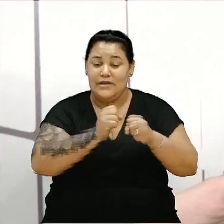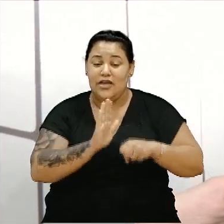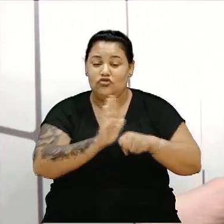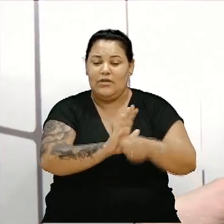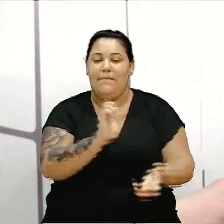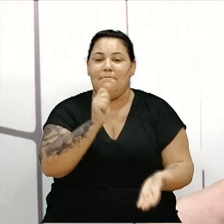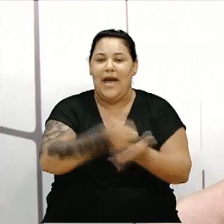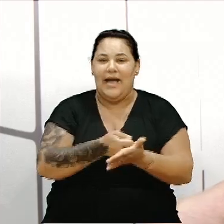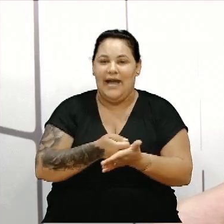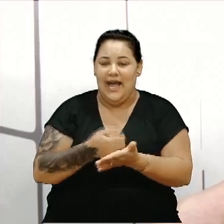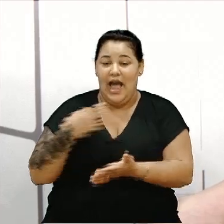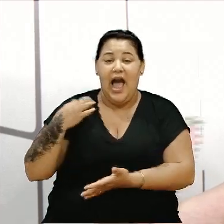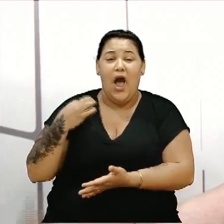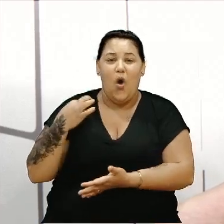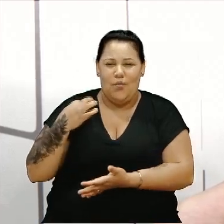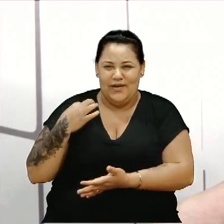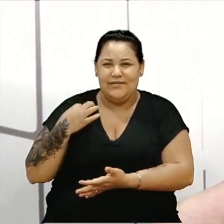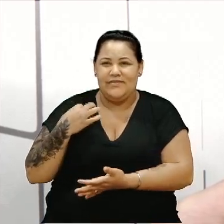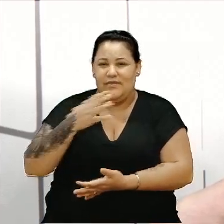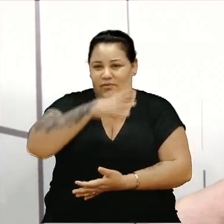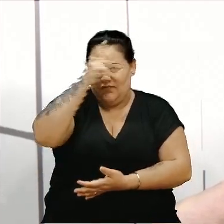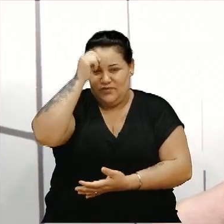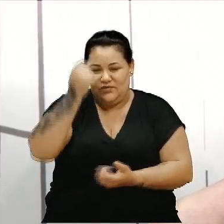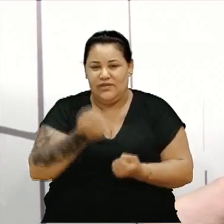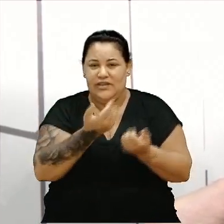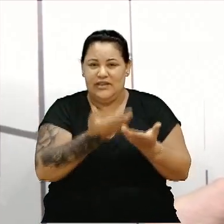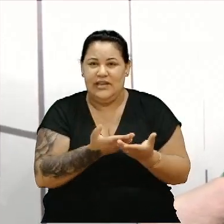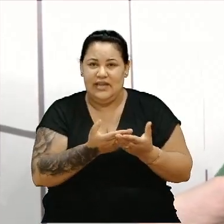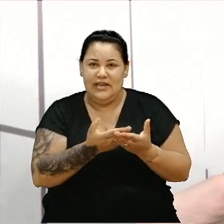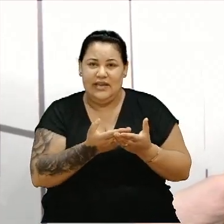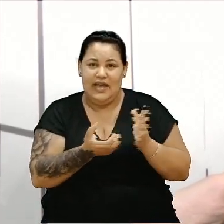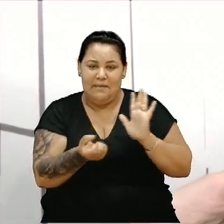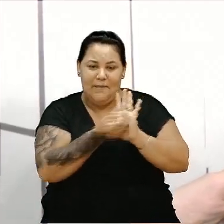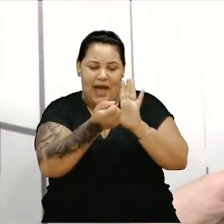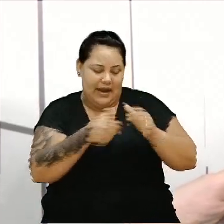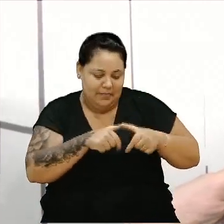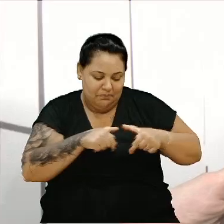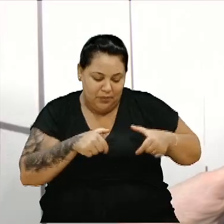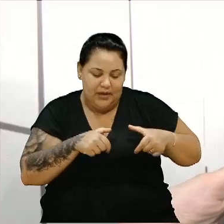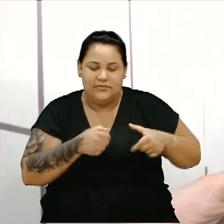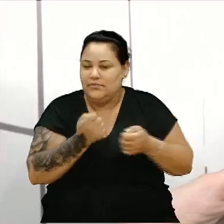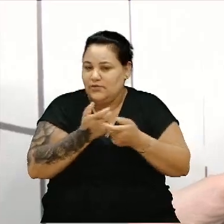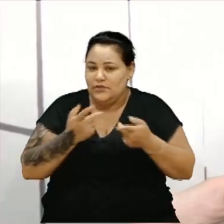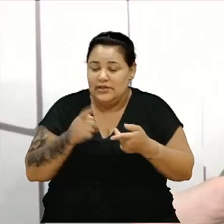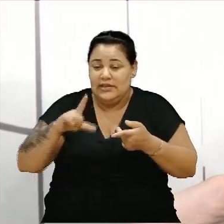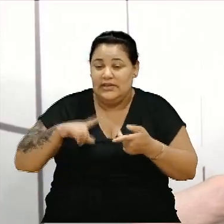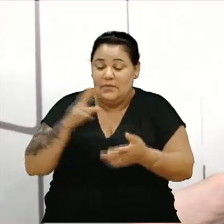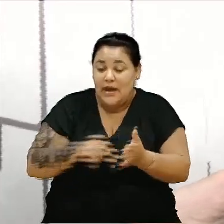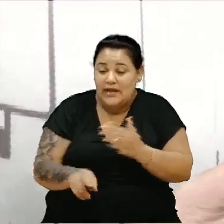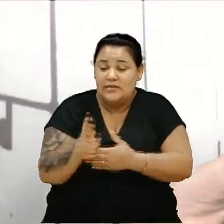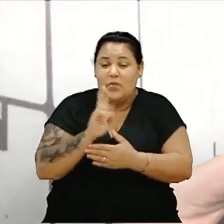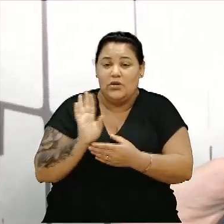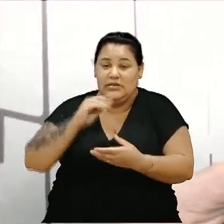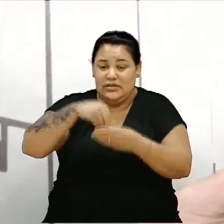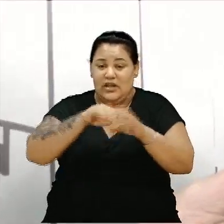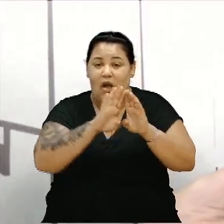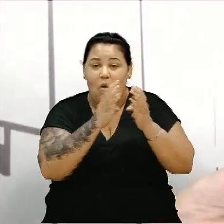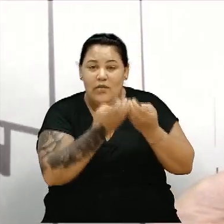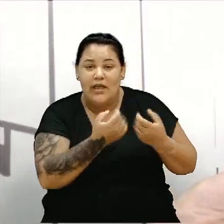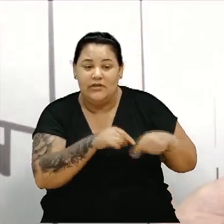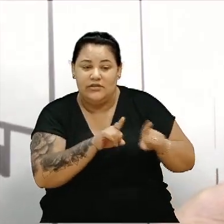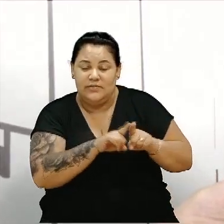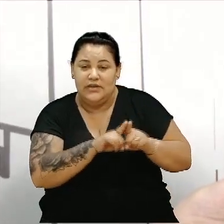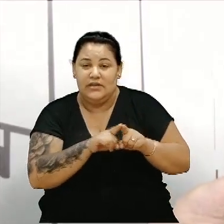escolas municipais, desde que a prefeitura dê o tamanho da logomarca e tudo mais, e também ter um retorno dentro das nossas comunidades.